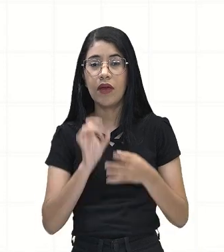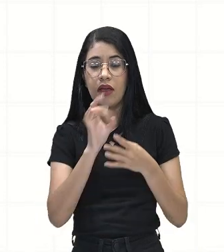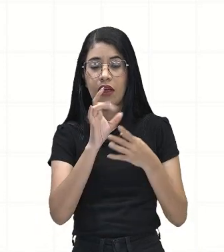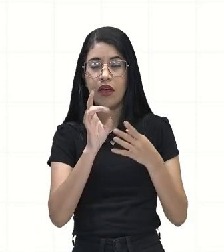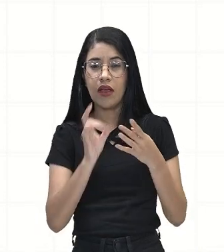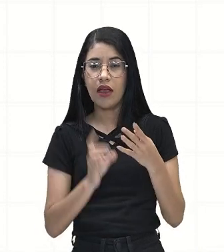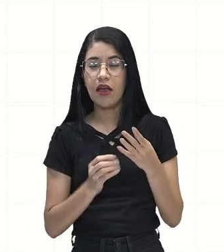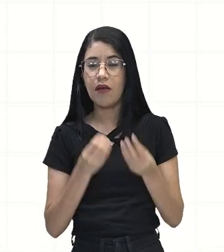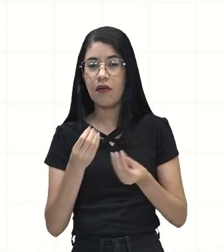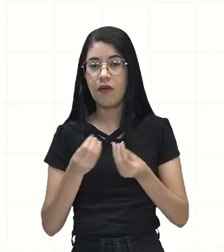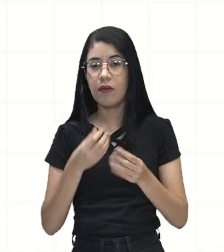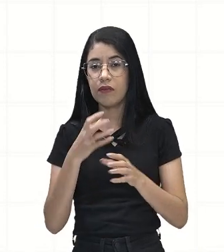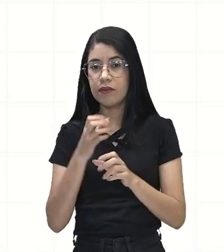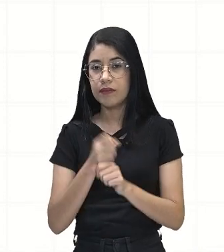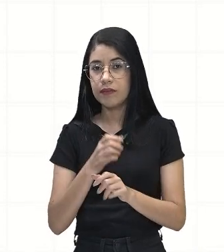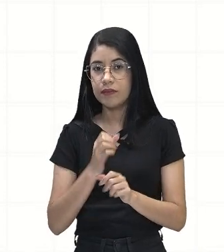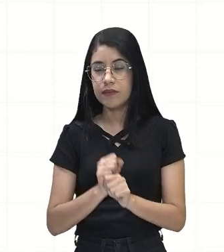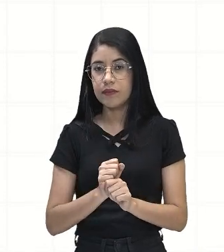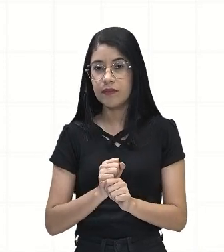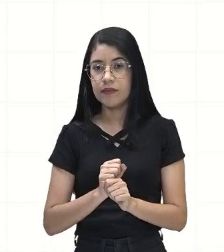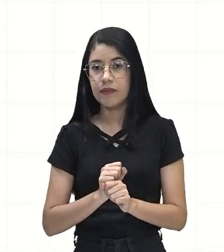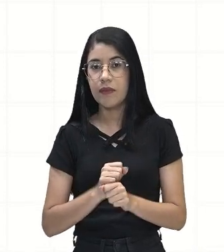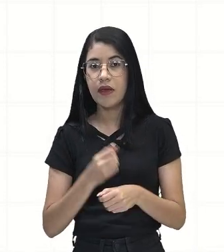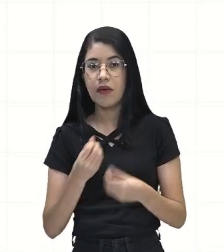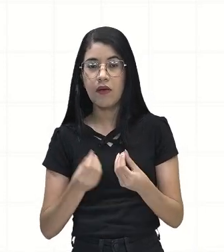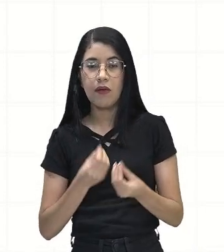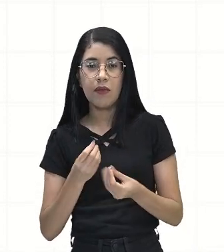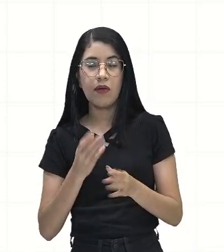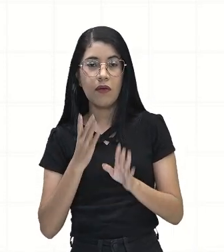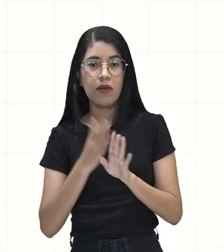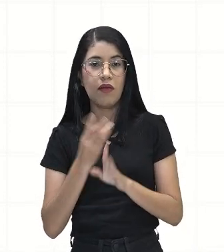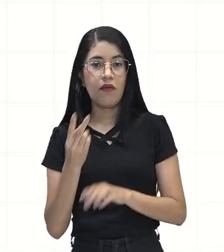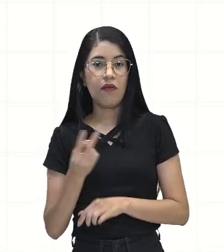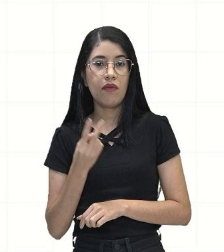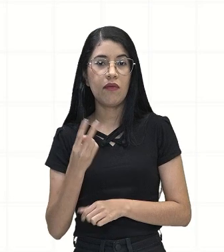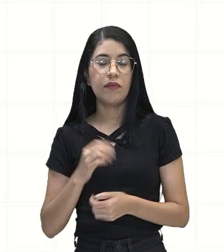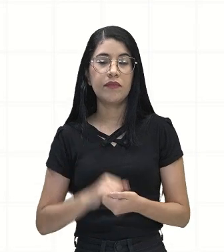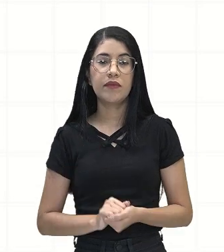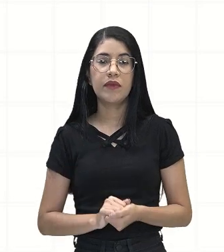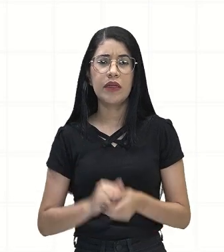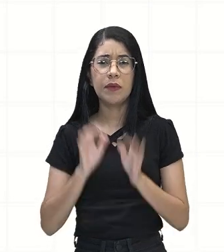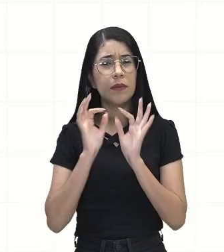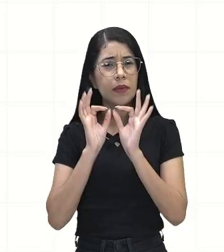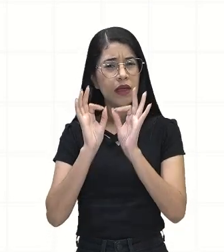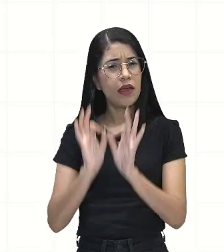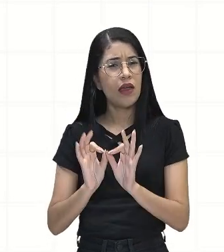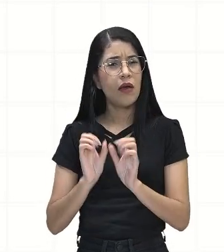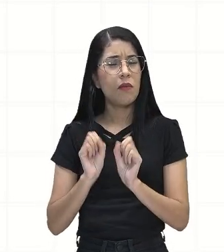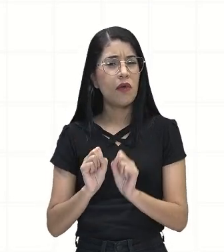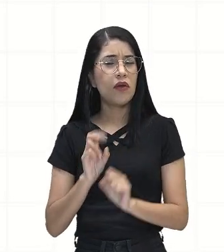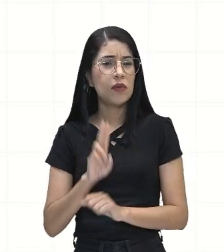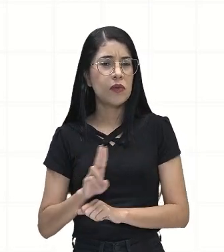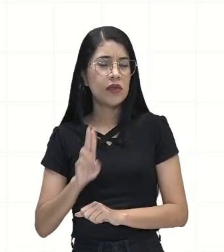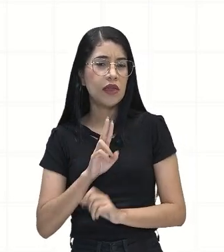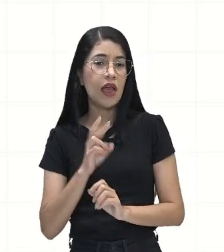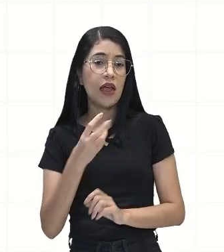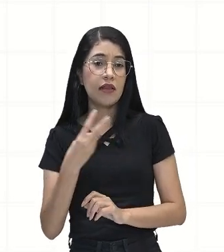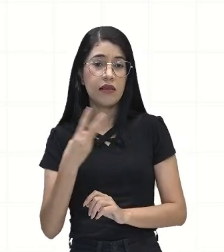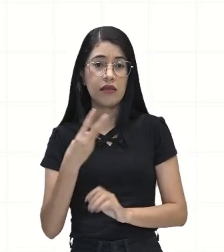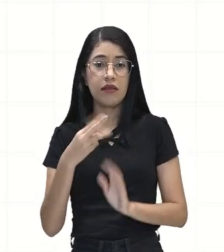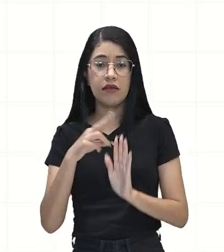desses momentos. Só de observar, a gente já pode colocar a terceira relação aqui,